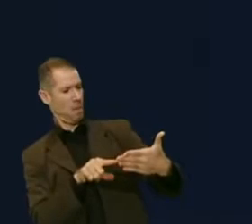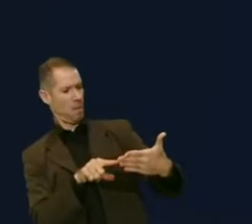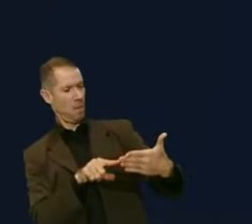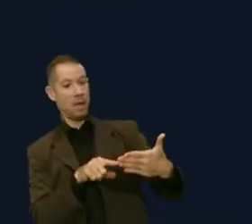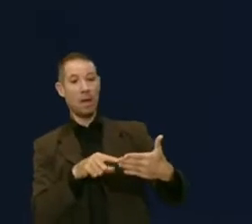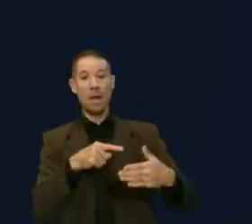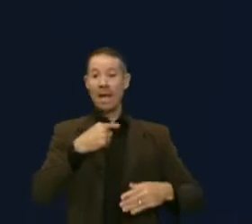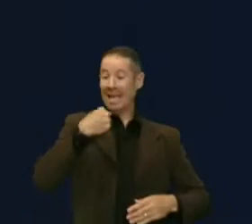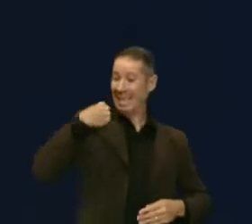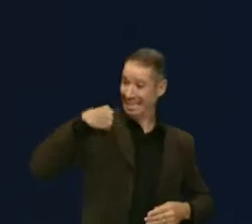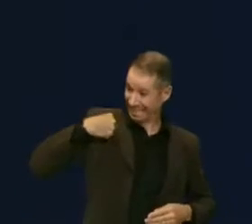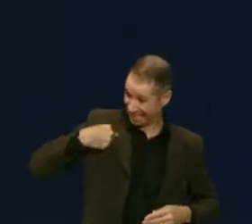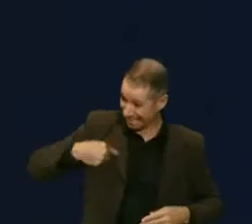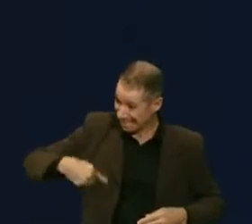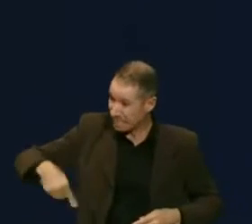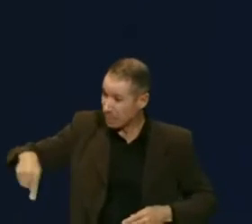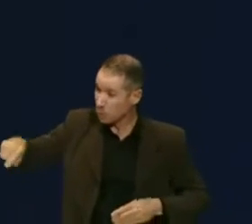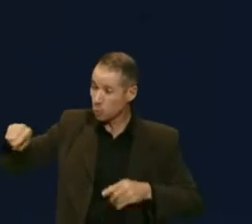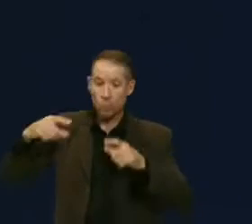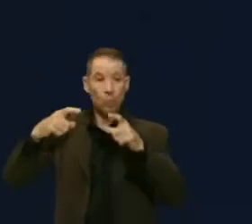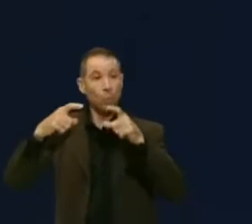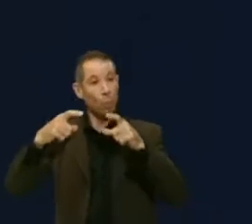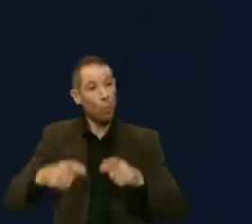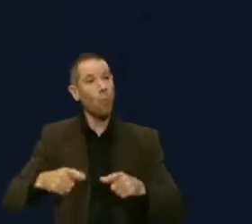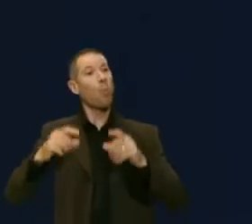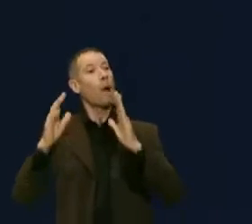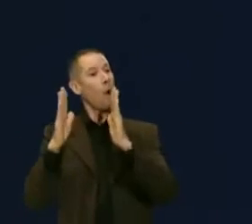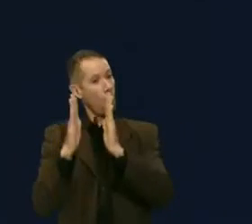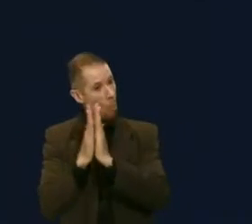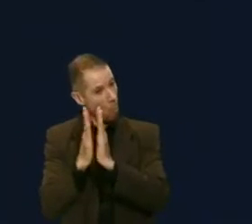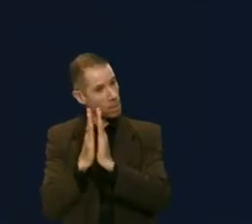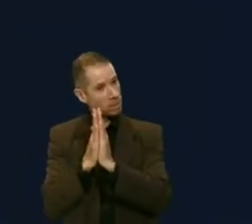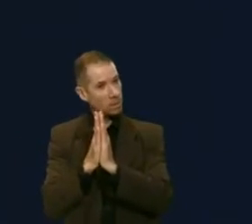indo eles ao lugar de oração.